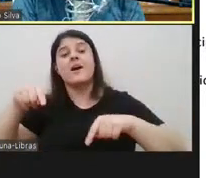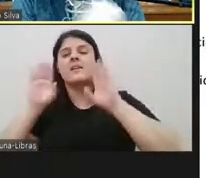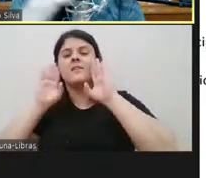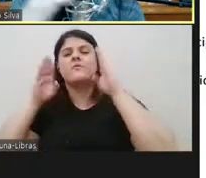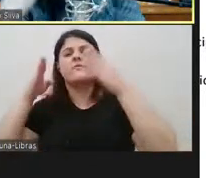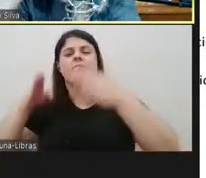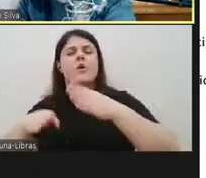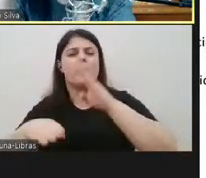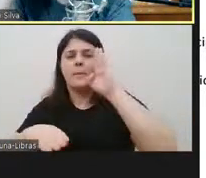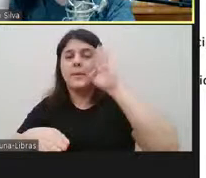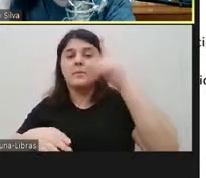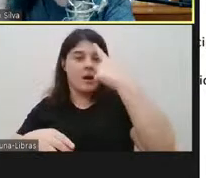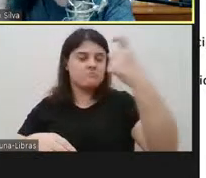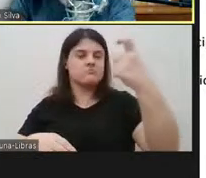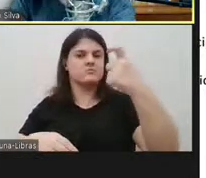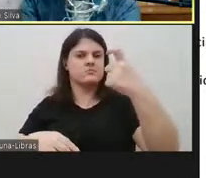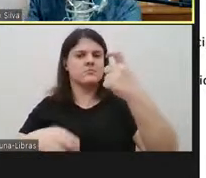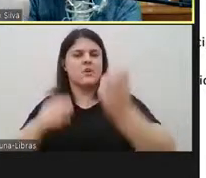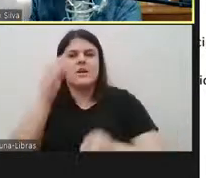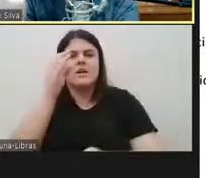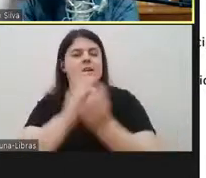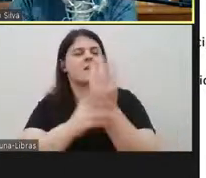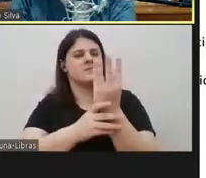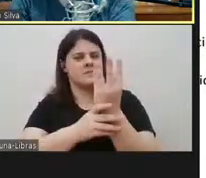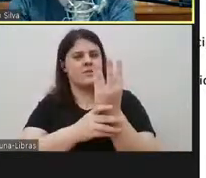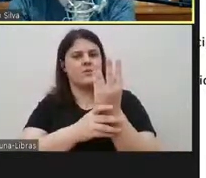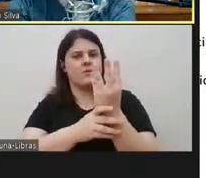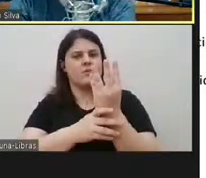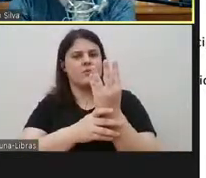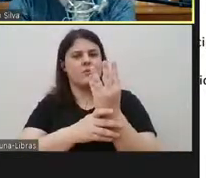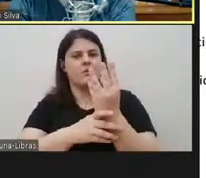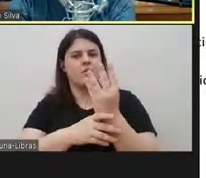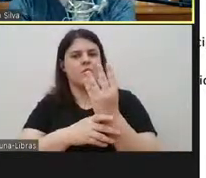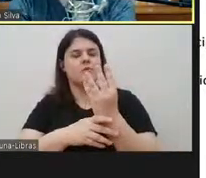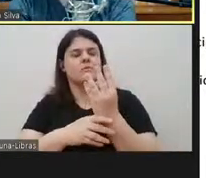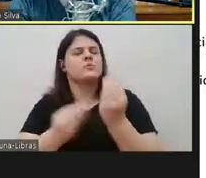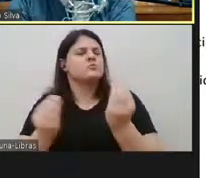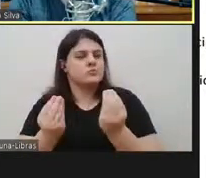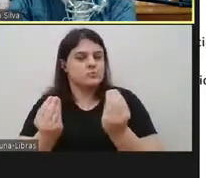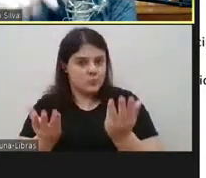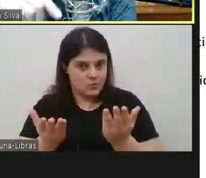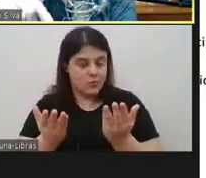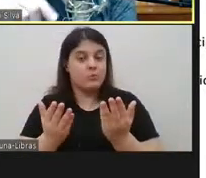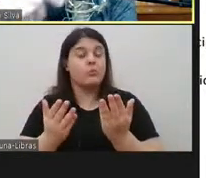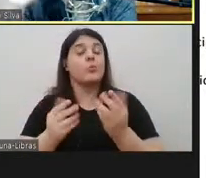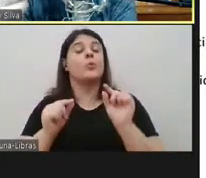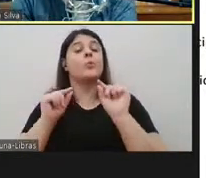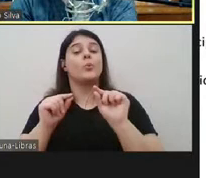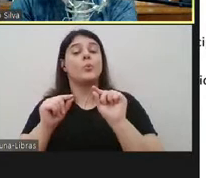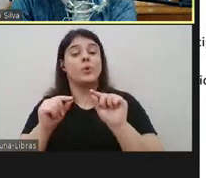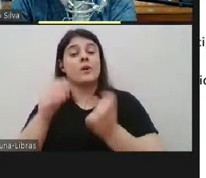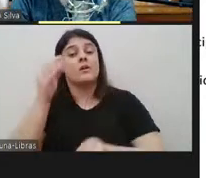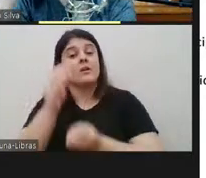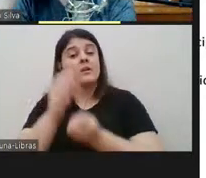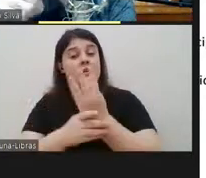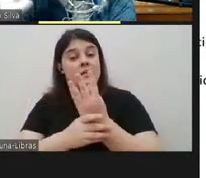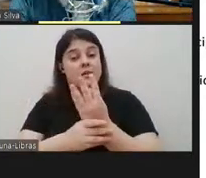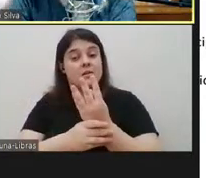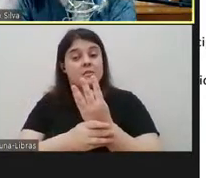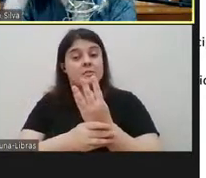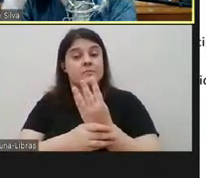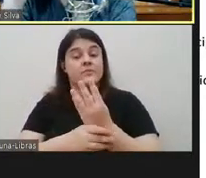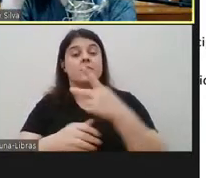em função da invenção da criação de um sistema institucional que foi na verdade a criação do sistema